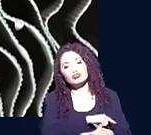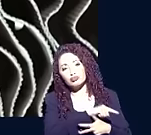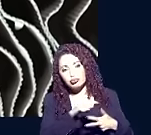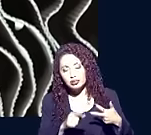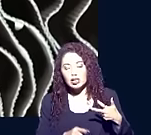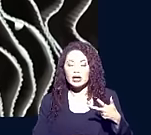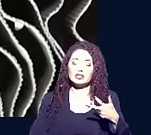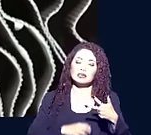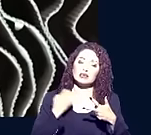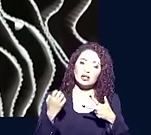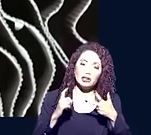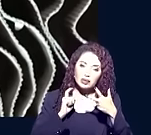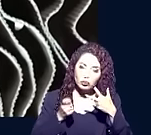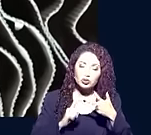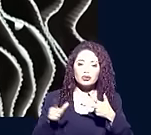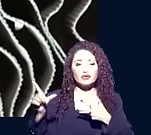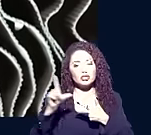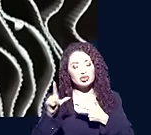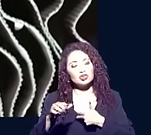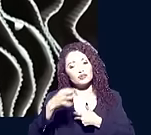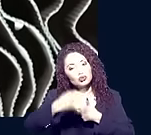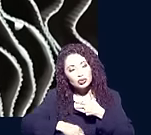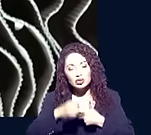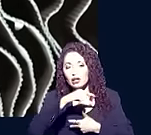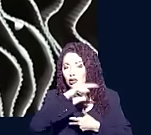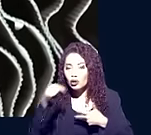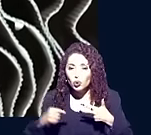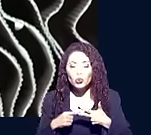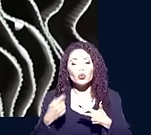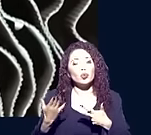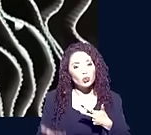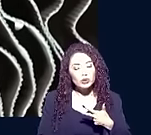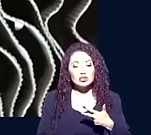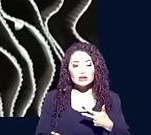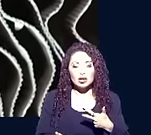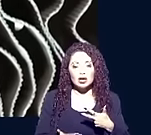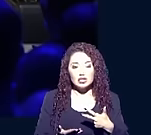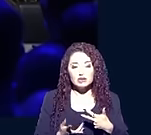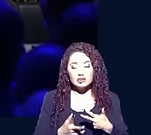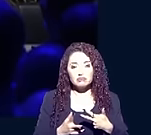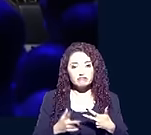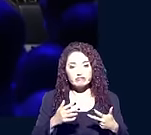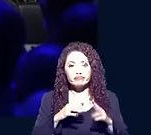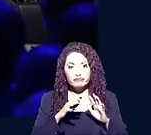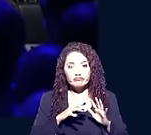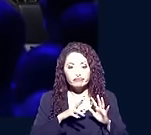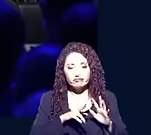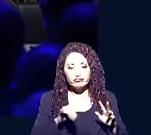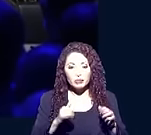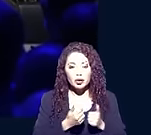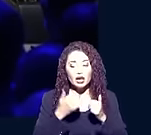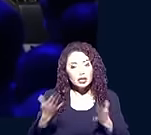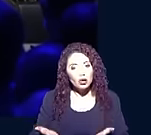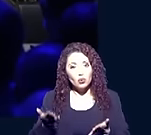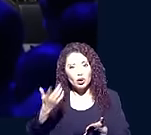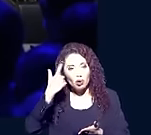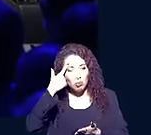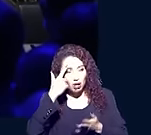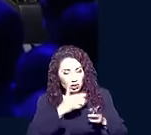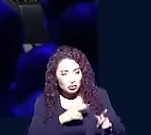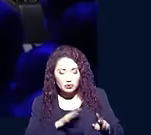Judiciário de uma lei aprovada ser descumprida porque e eu penso diferente pelo o projeto do arcabouço foi